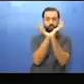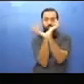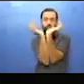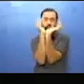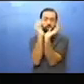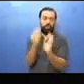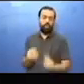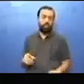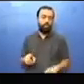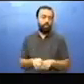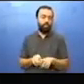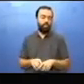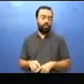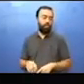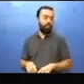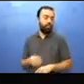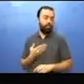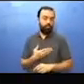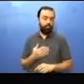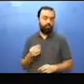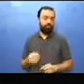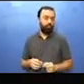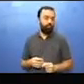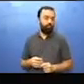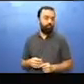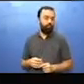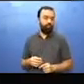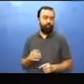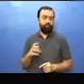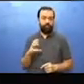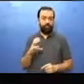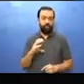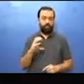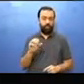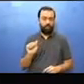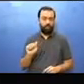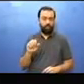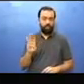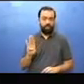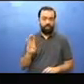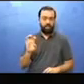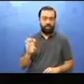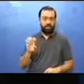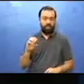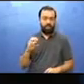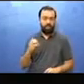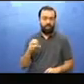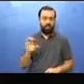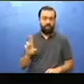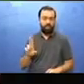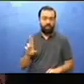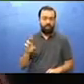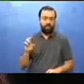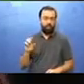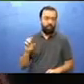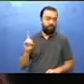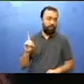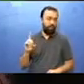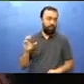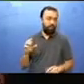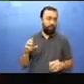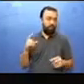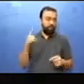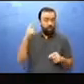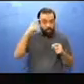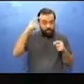A próxima tartaruga que nós veremos é a tartaruga cabeçuda. A tartaruga cabeçuda, vejam bem, ela recebe